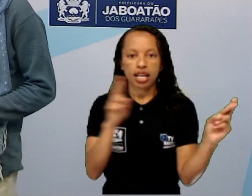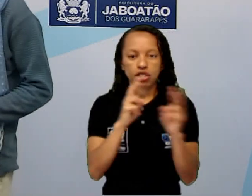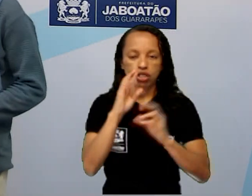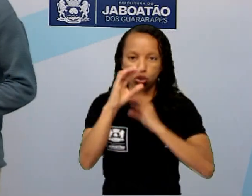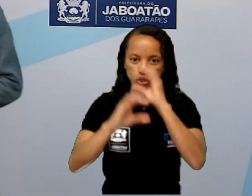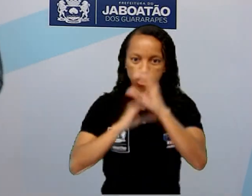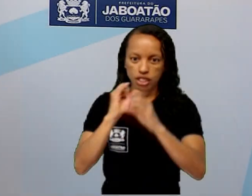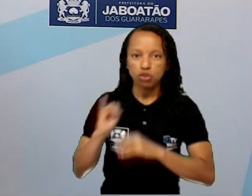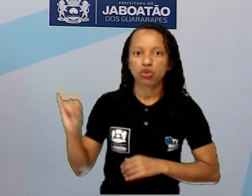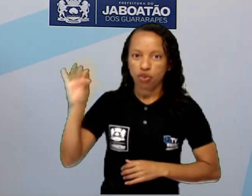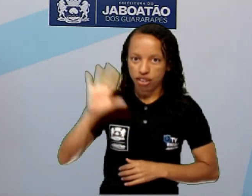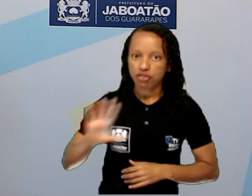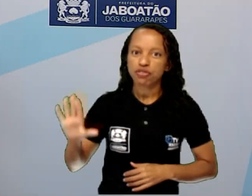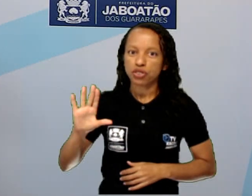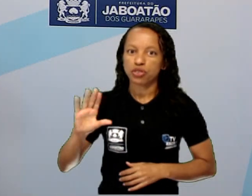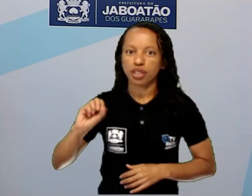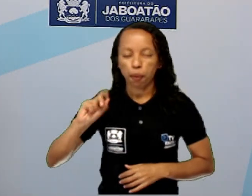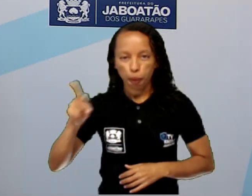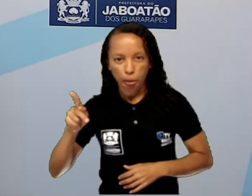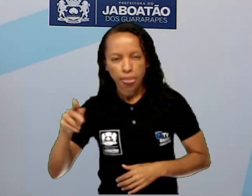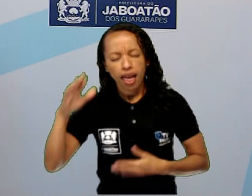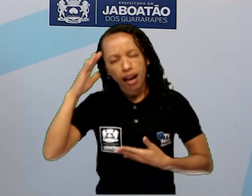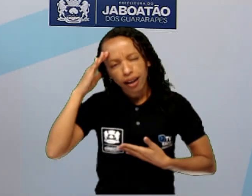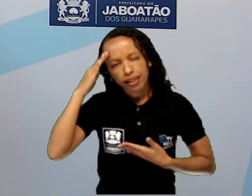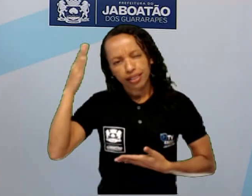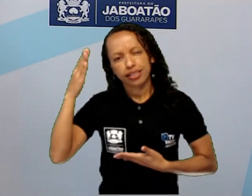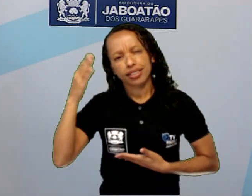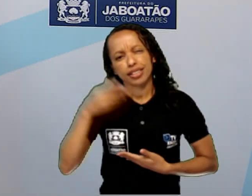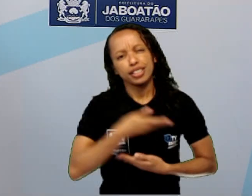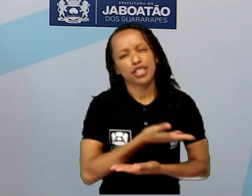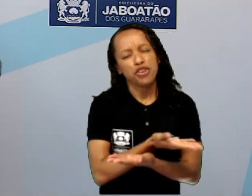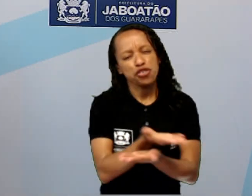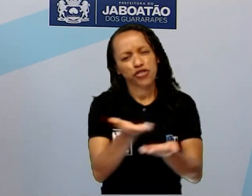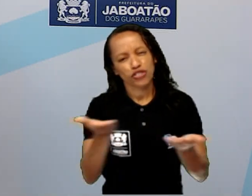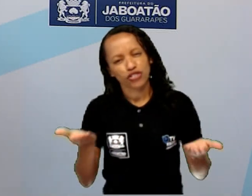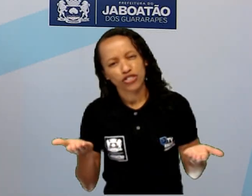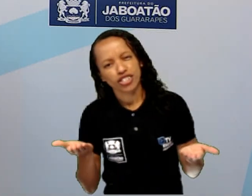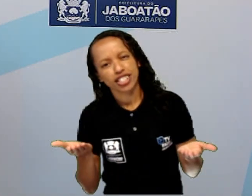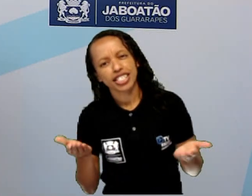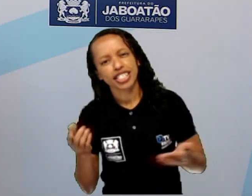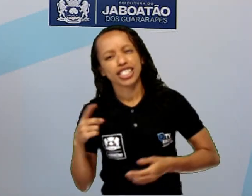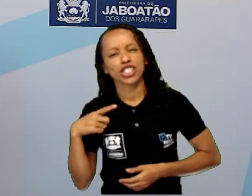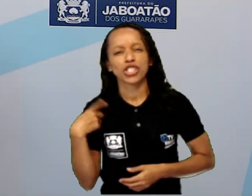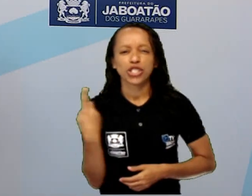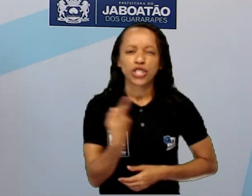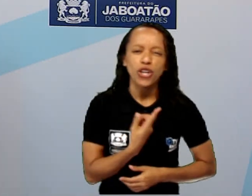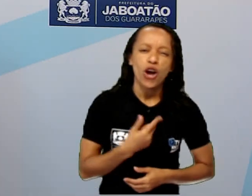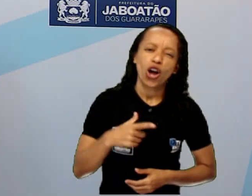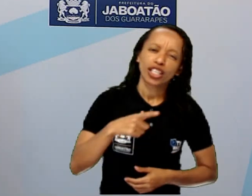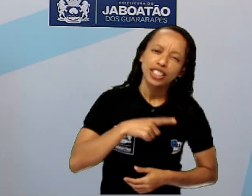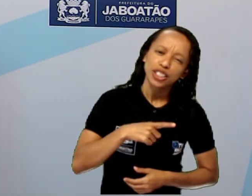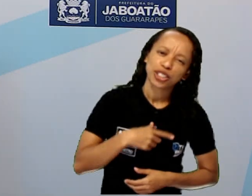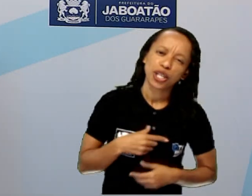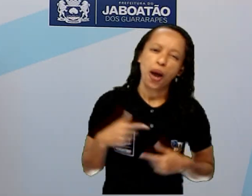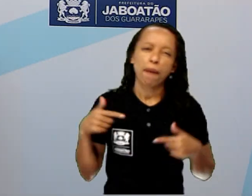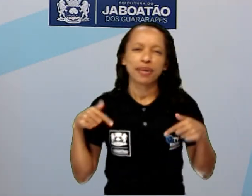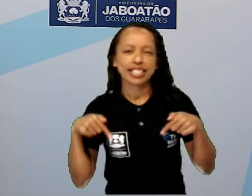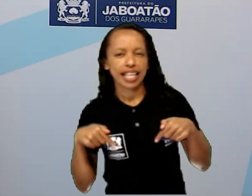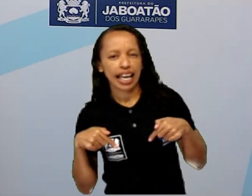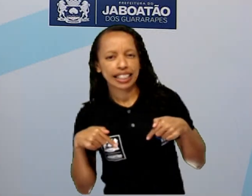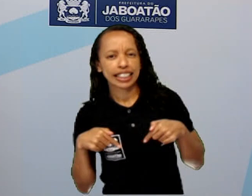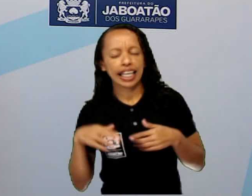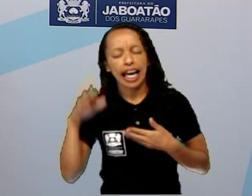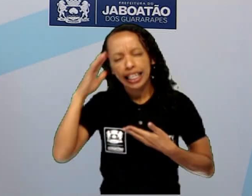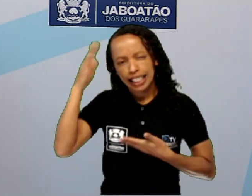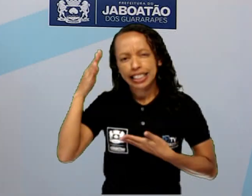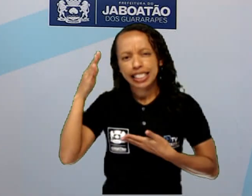aqui, ok? A gente quer agradecer a presença de vocês aí do outro lado, a gente está aqui no estúdio. Agradecer o pessoal da TV Nova que está